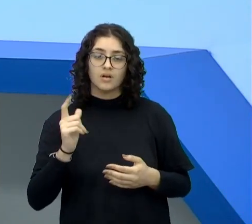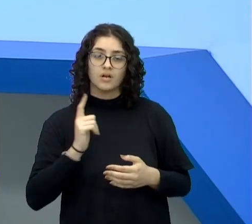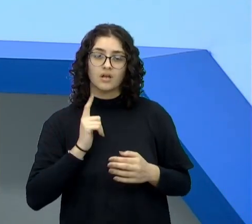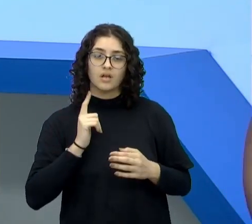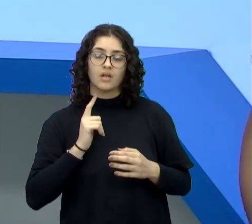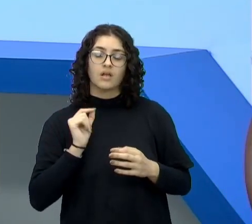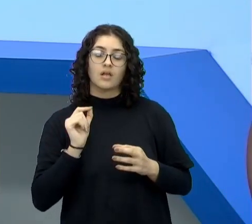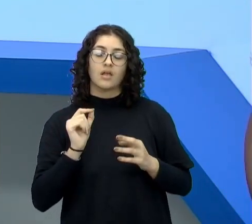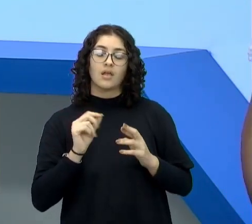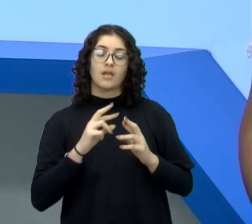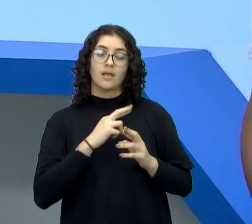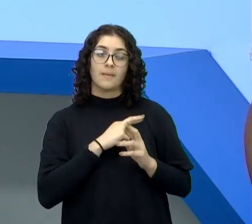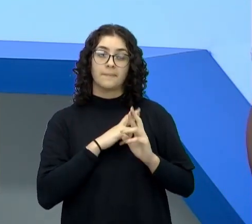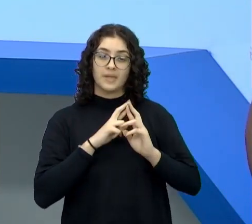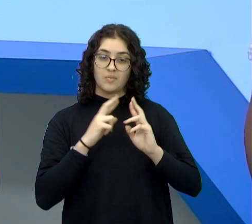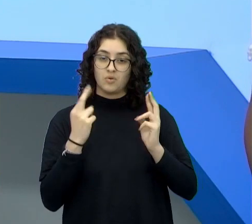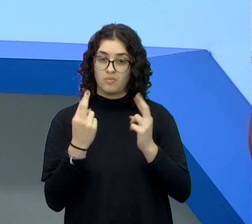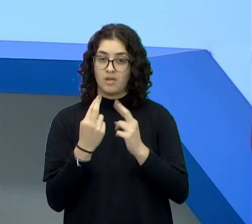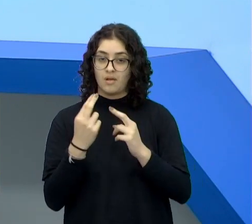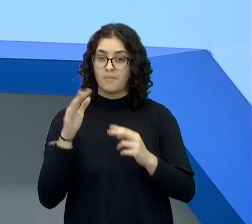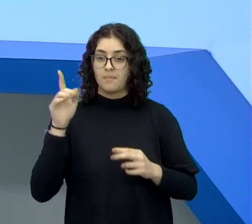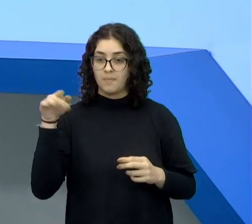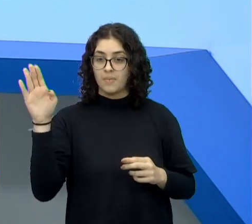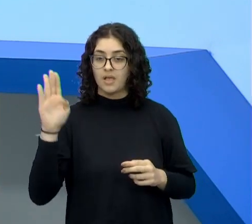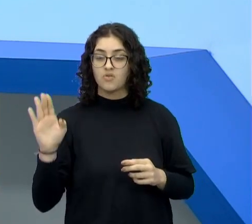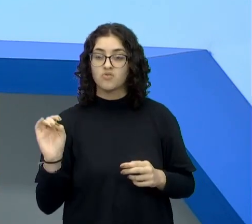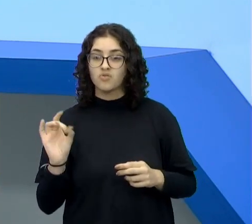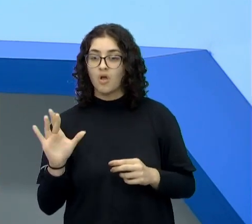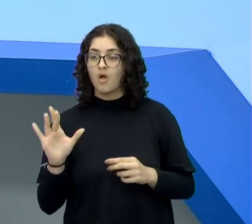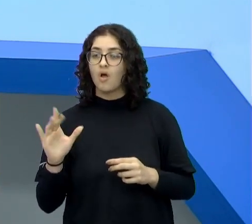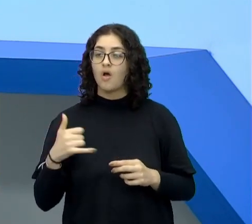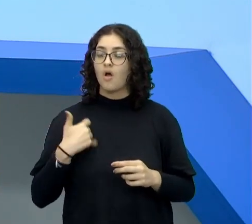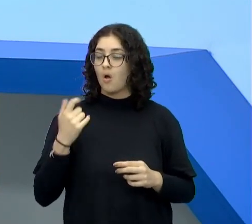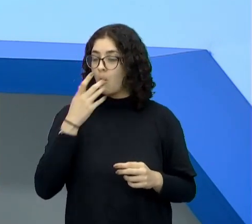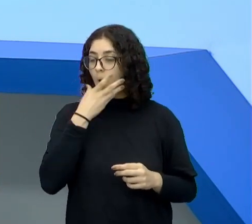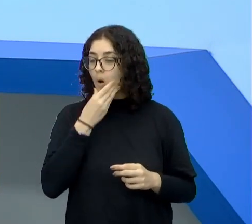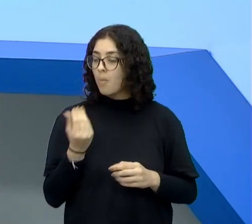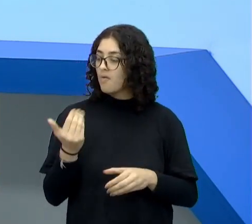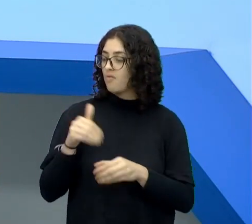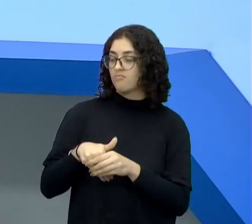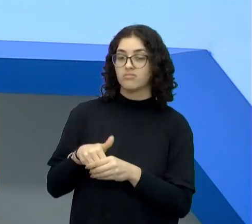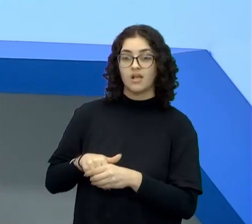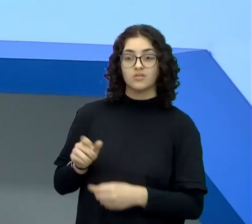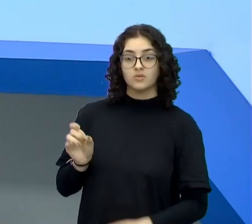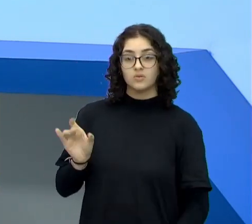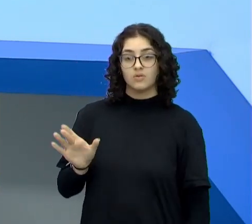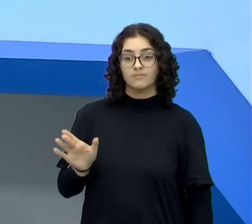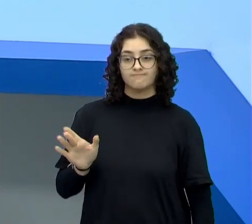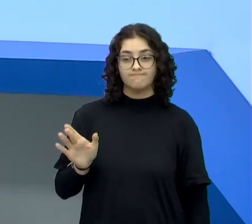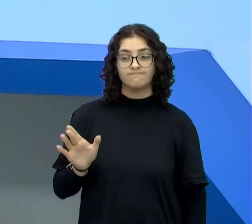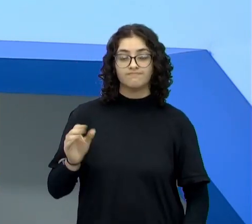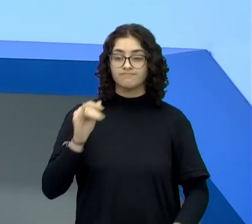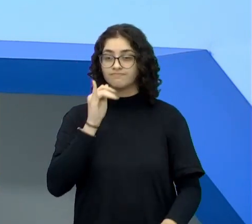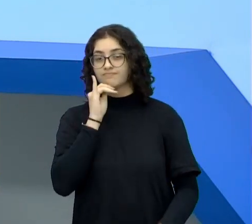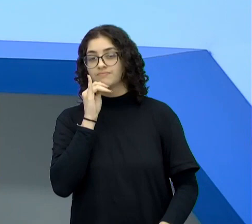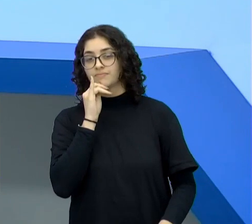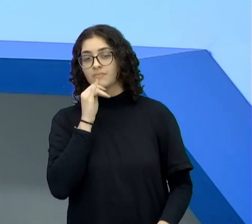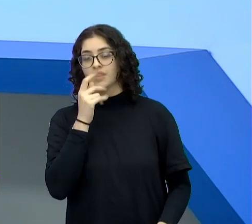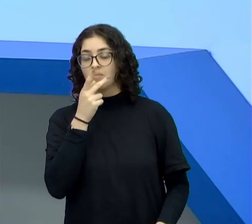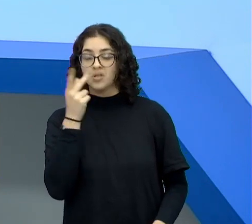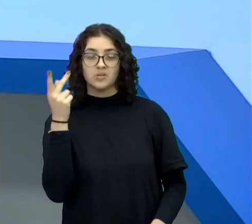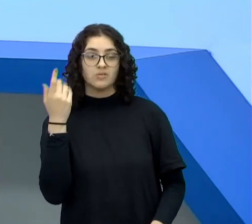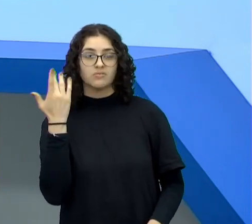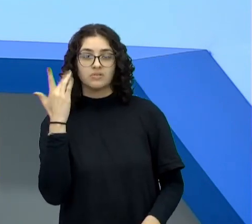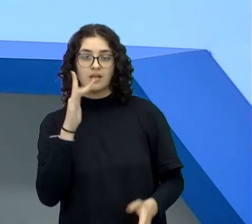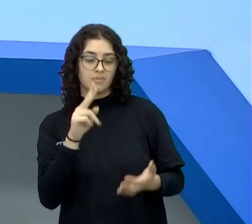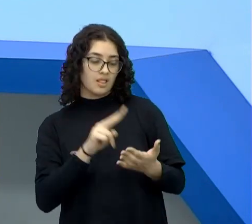Brasil, apenas os homens maiores de idade também podiam votar, né? Então, estavam excluídos, por exemplo, os